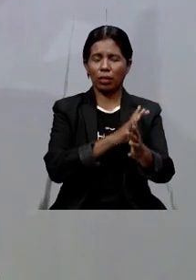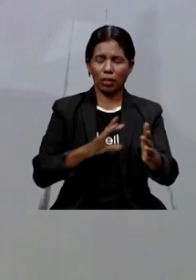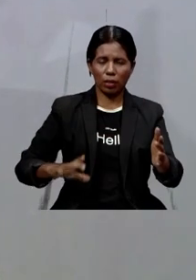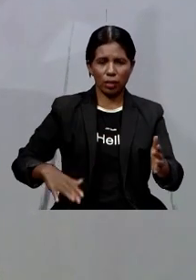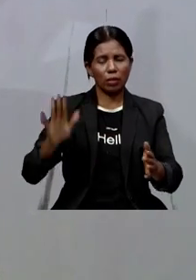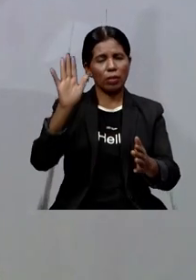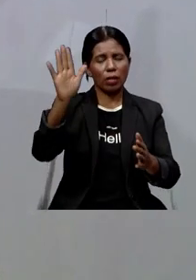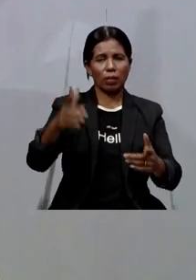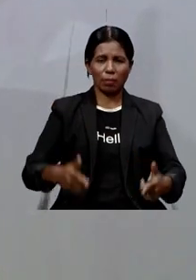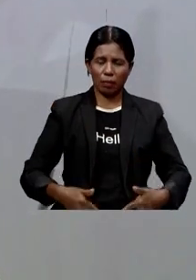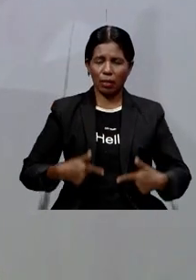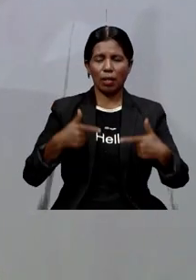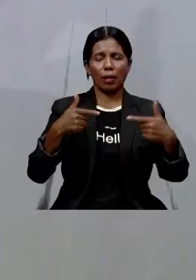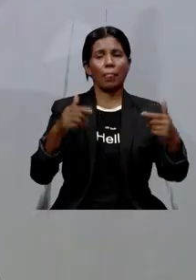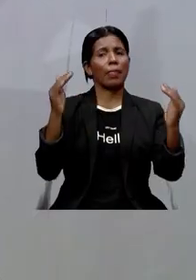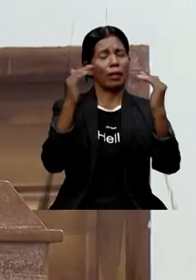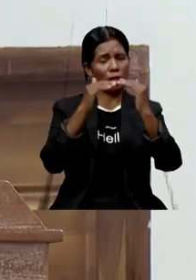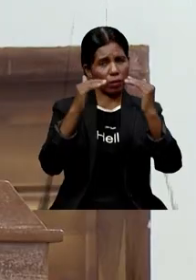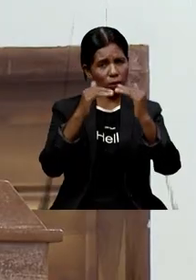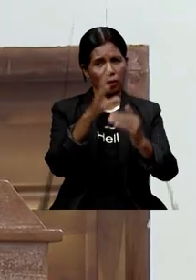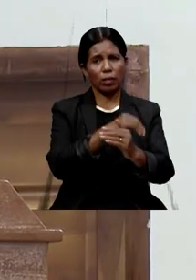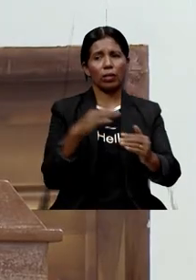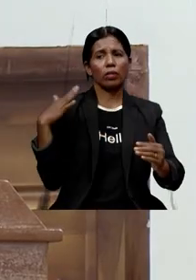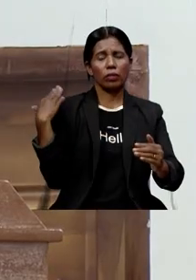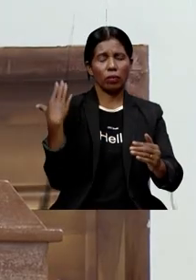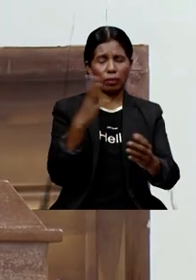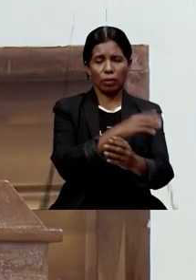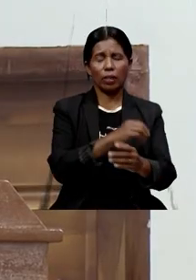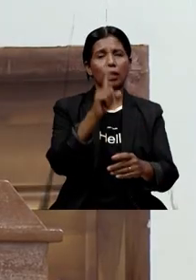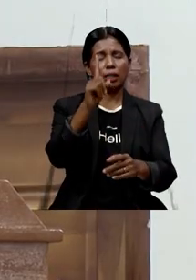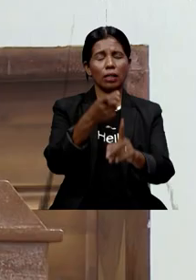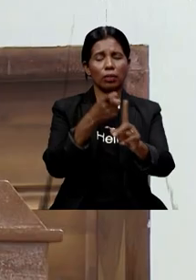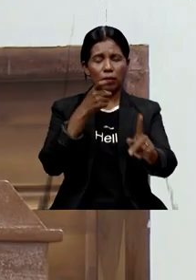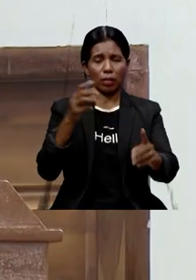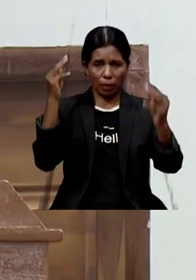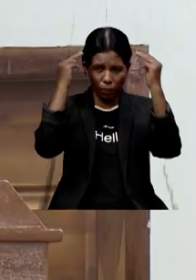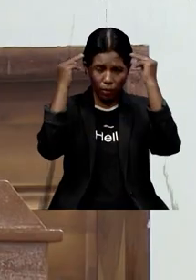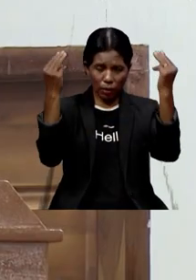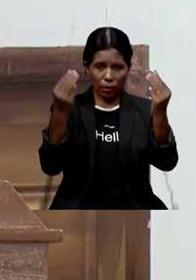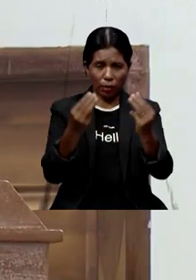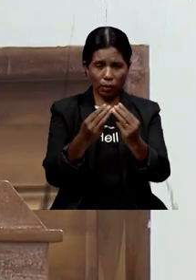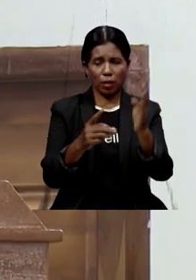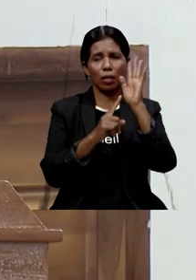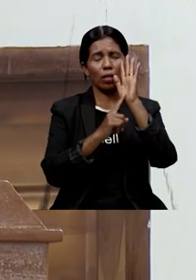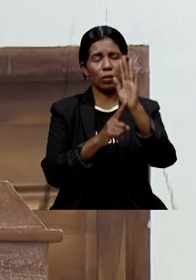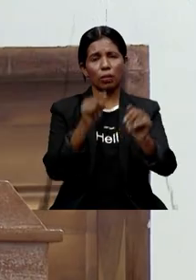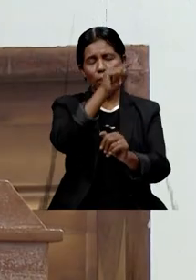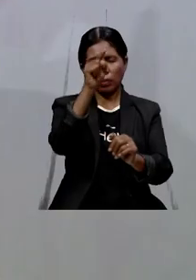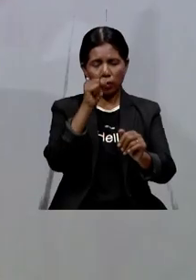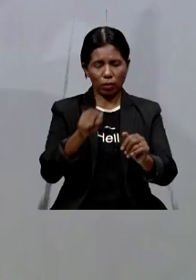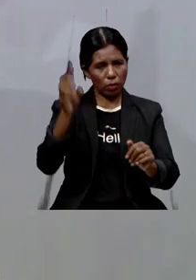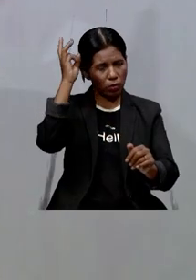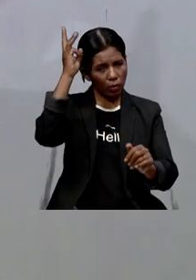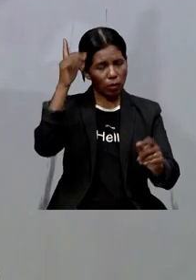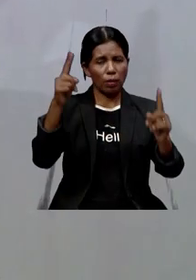Life. Além de ne e reencontro ne mos, jovem balu no ida husi comunidade muçulmano, hatonia pergunta no preocupação